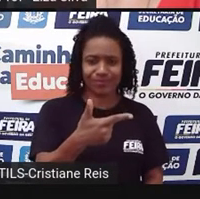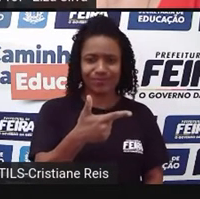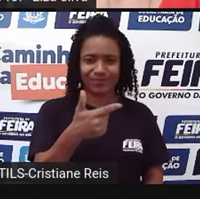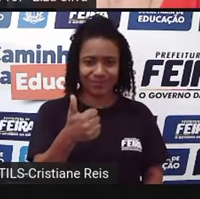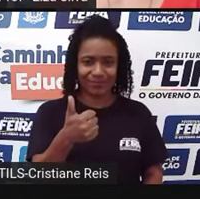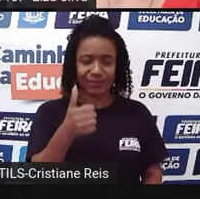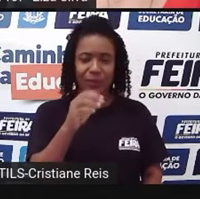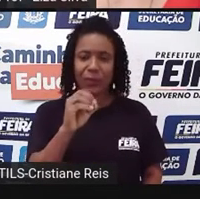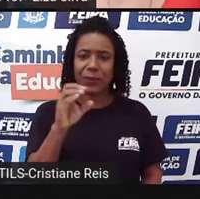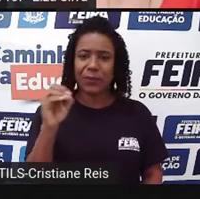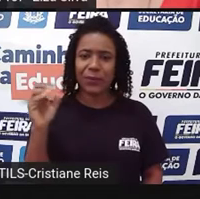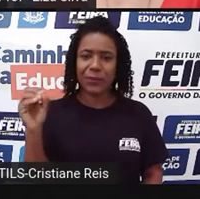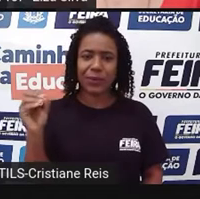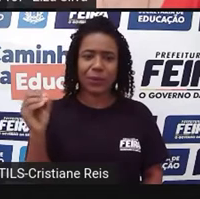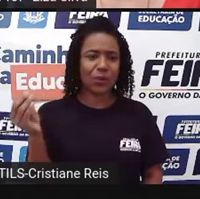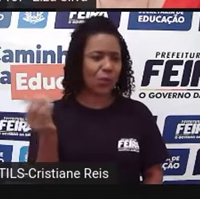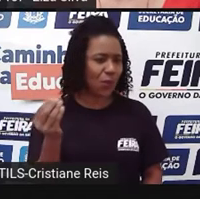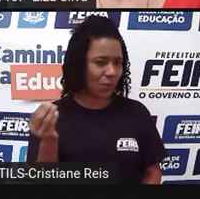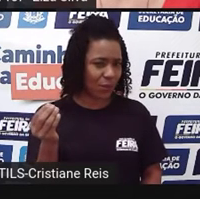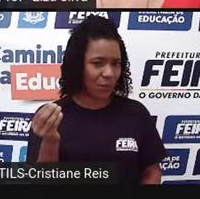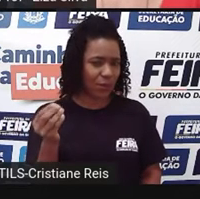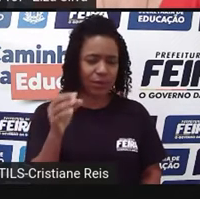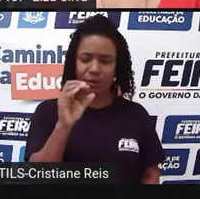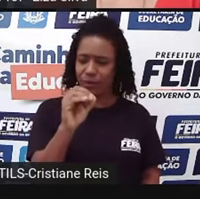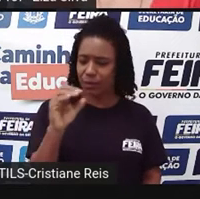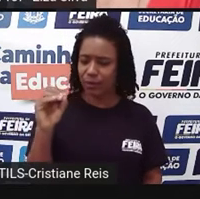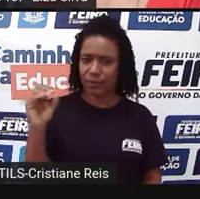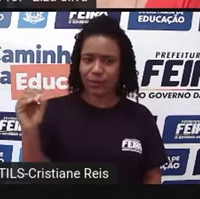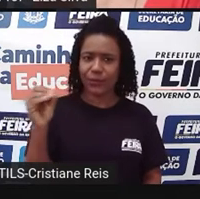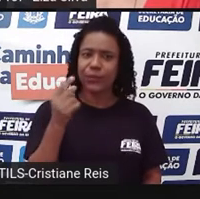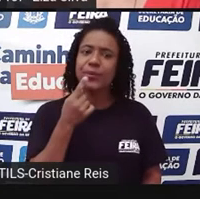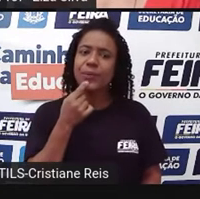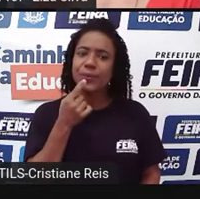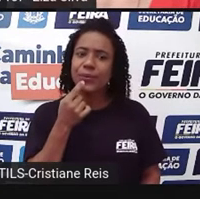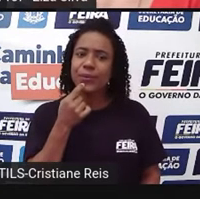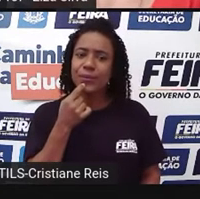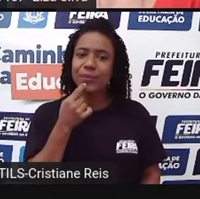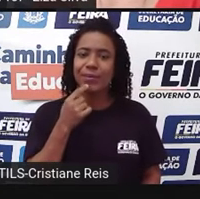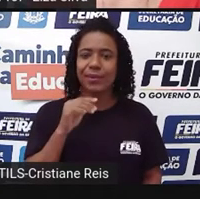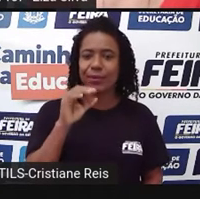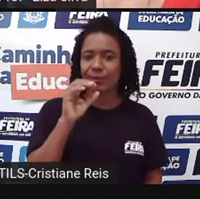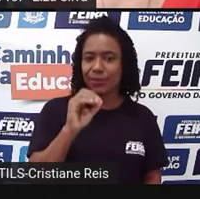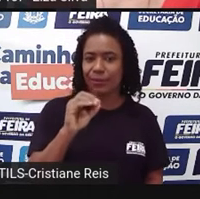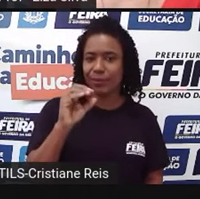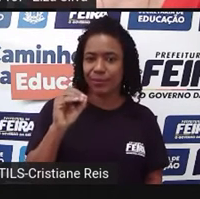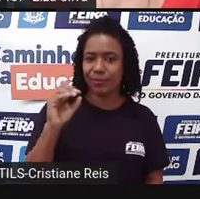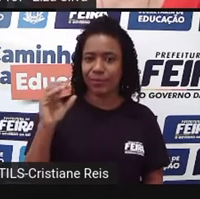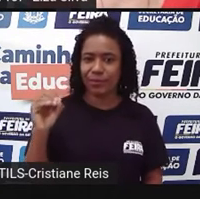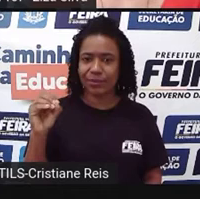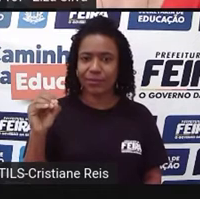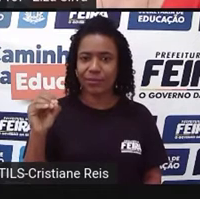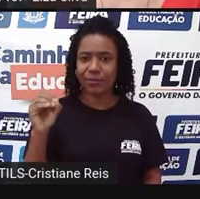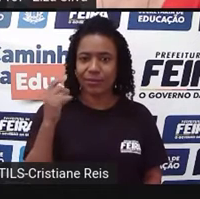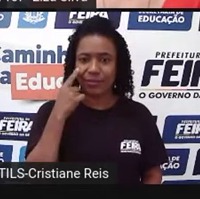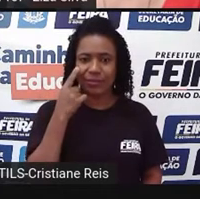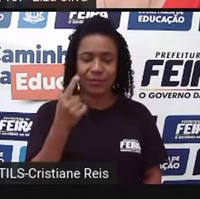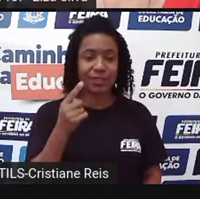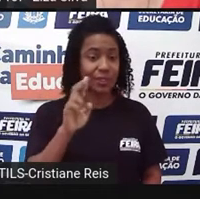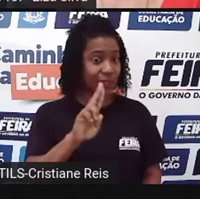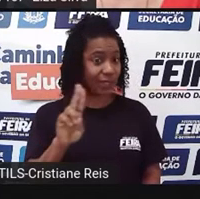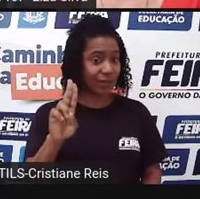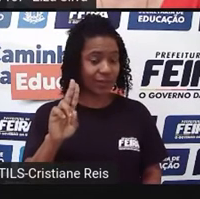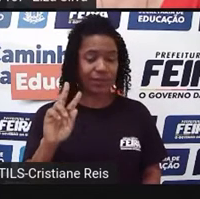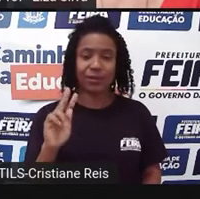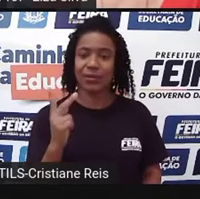vocês justamente porque todo o número que termina com dois zeros você irá colocar a expressão hum